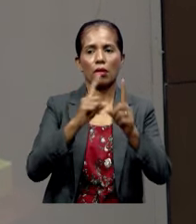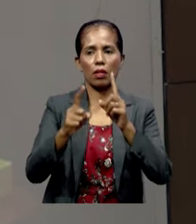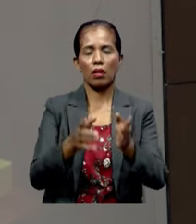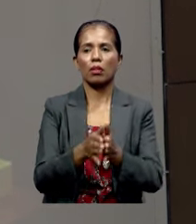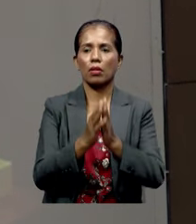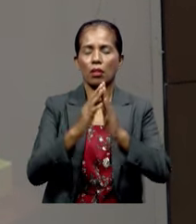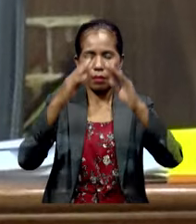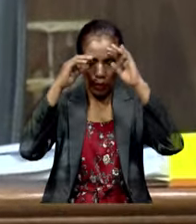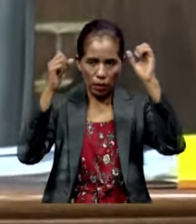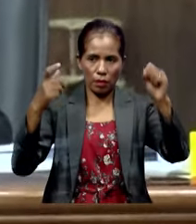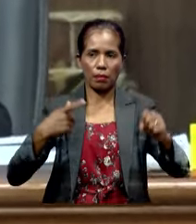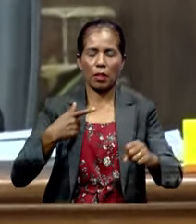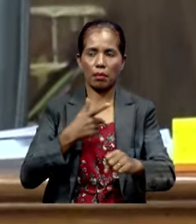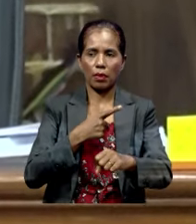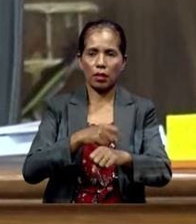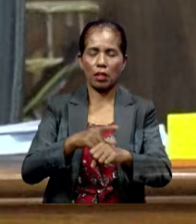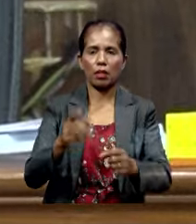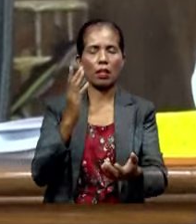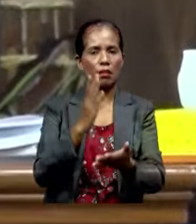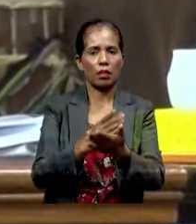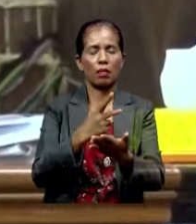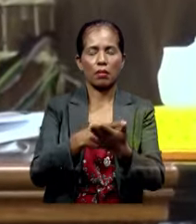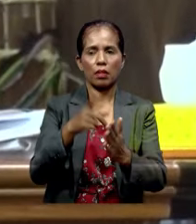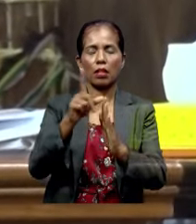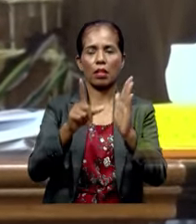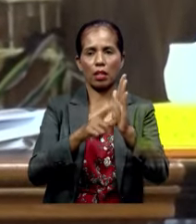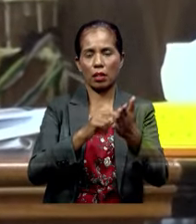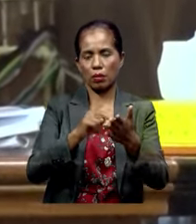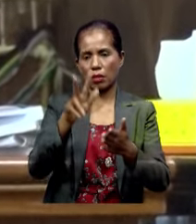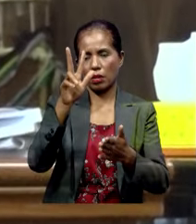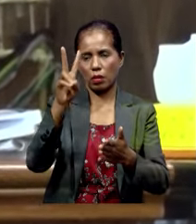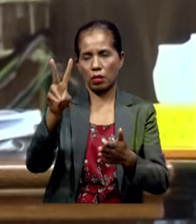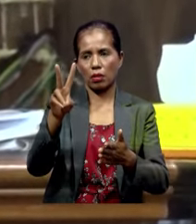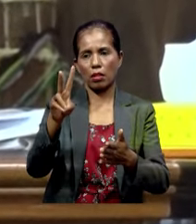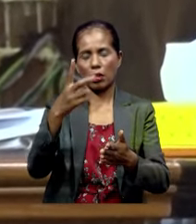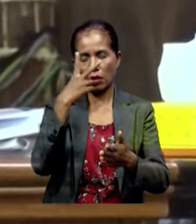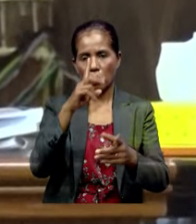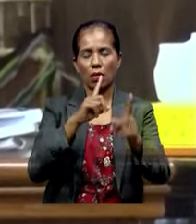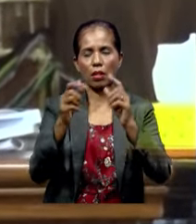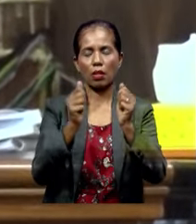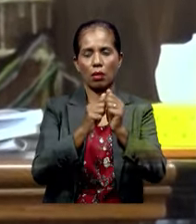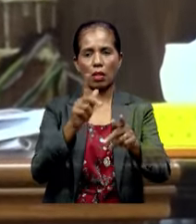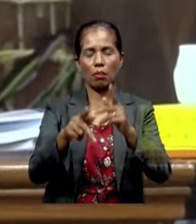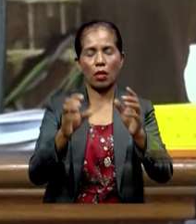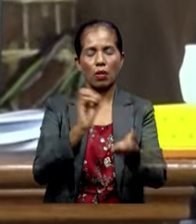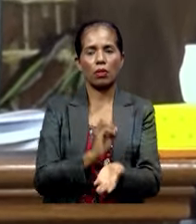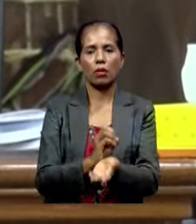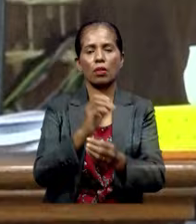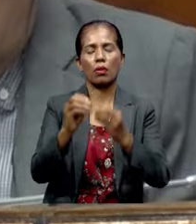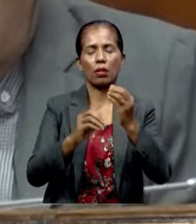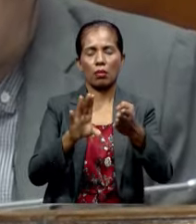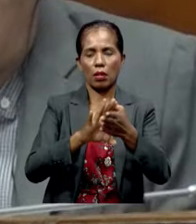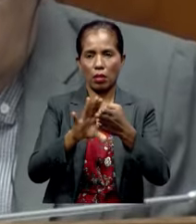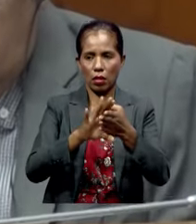dihusu presidente parlamento nasional atu suspende proposta le numero rua, bara sesta atu consulta ho povo ekusi, relaciona ho carta